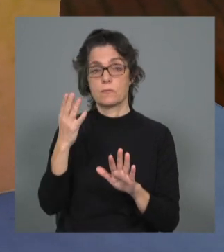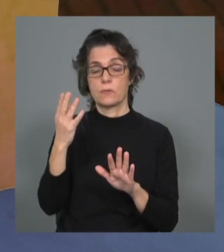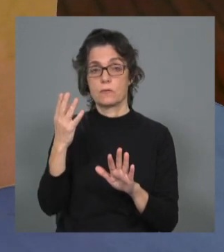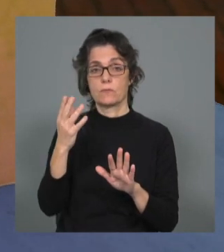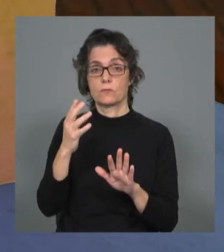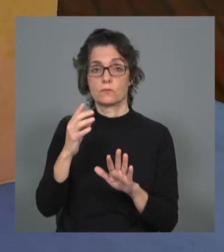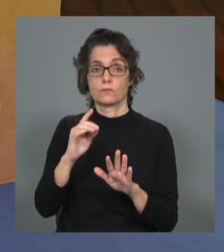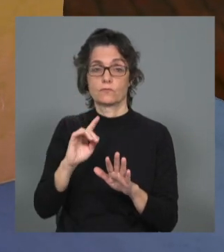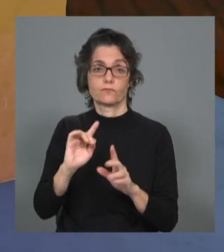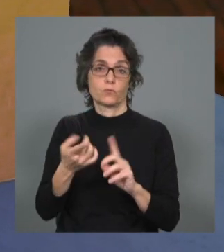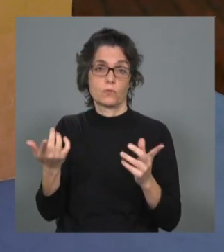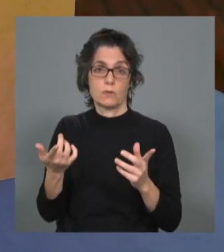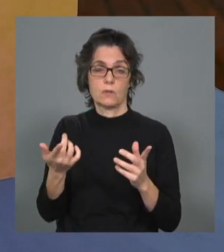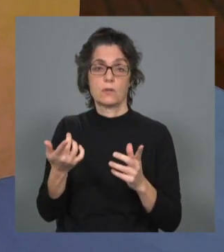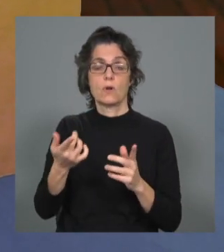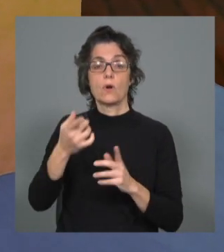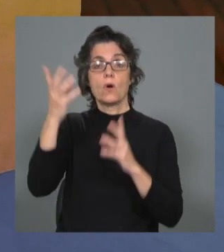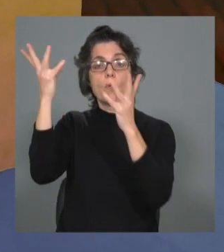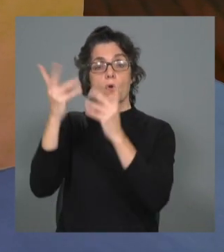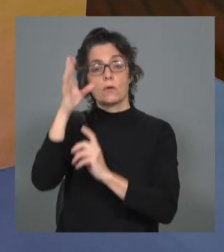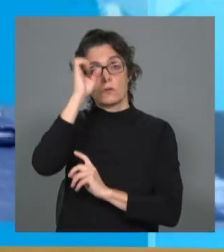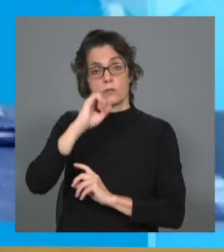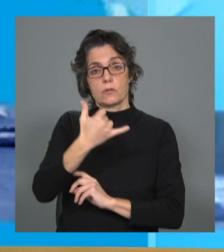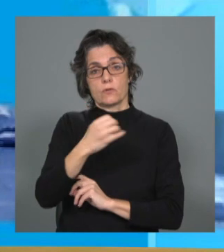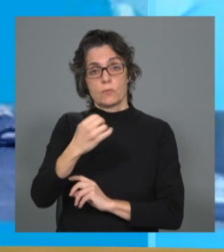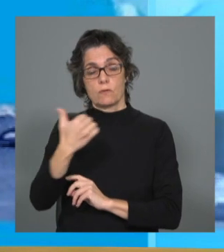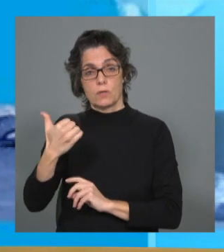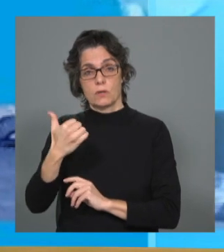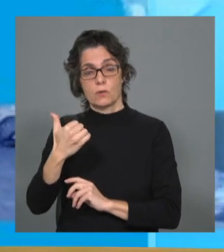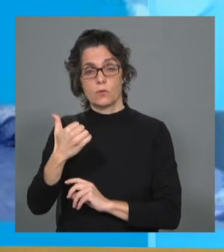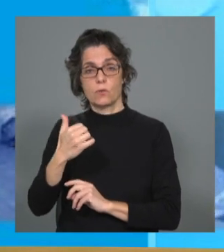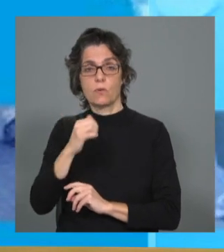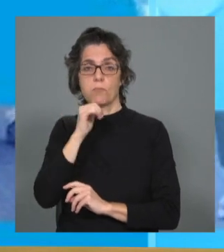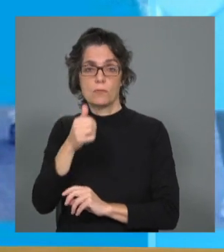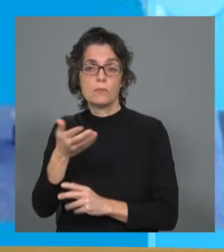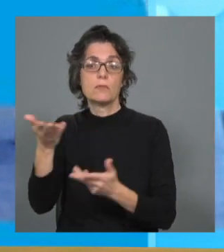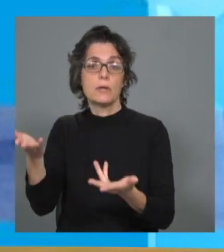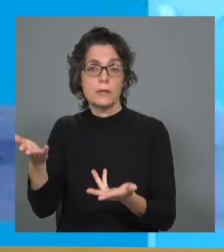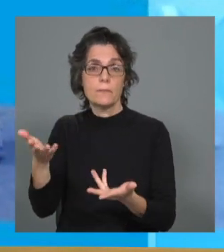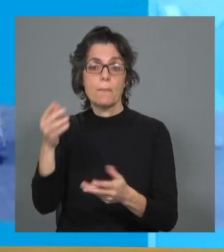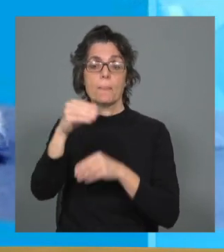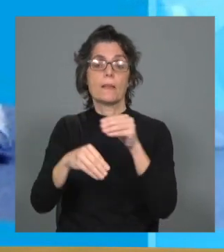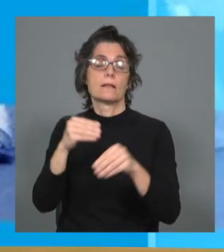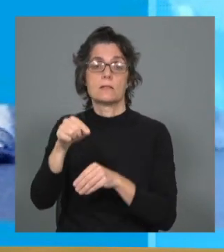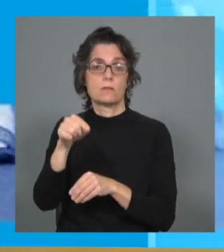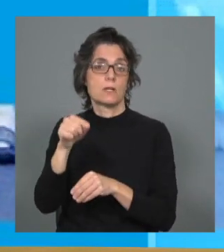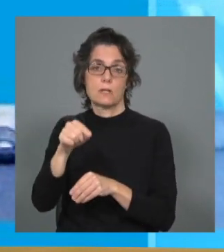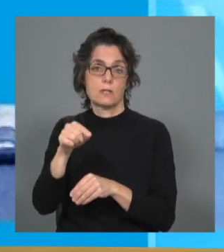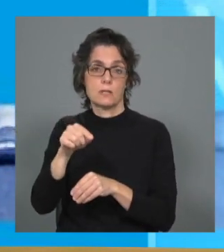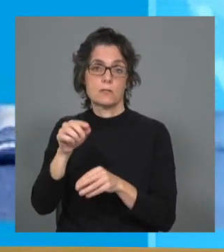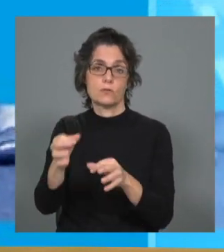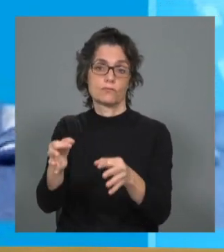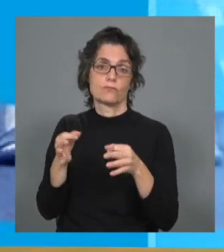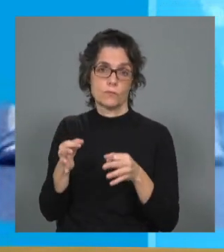assim. O orçamento para 2022 foi chumbado e, portanto, as eleições acabaram por acontecer